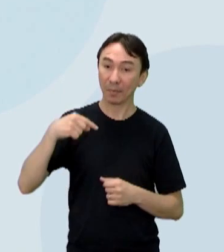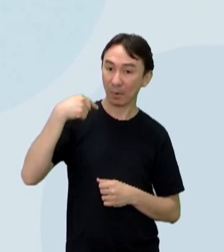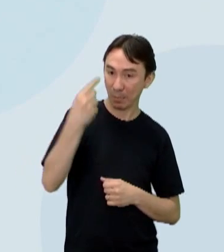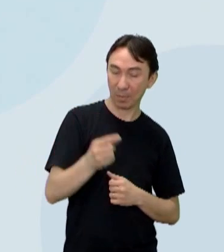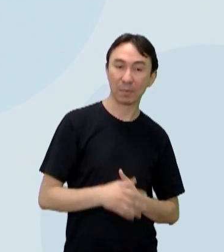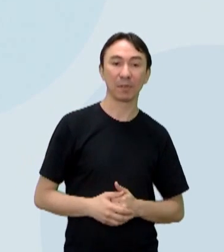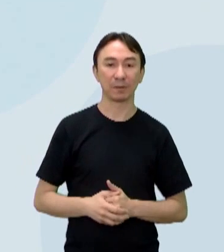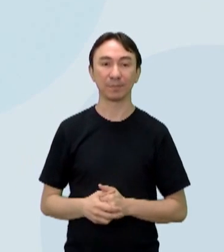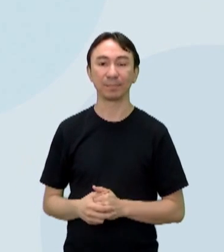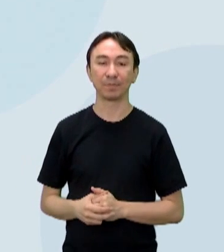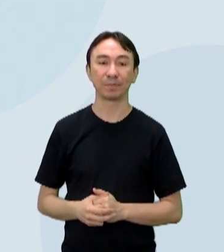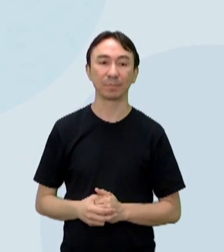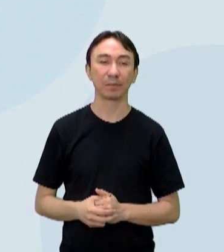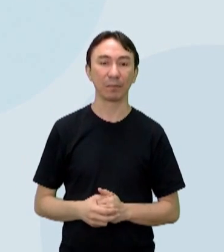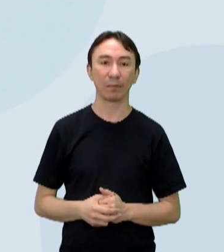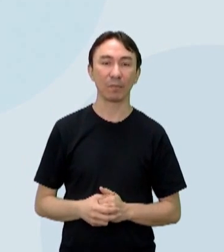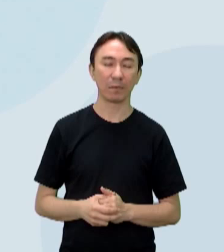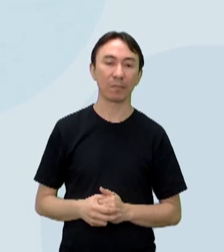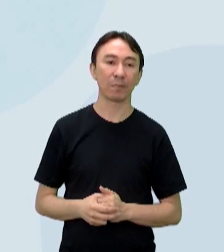lá. Olha só.